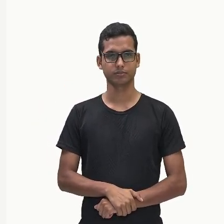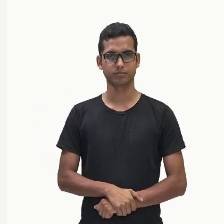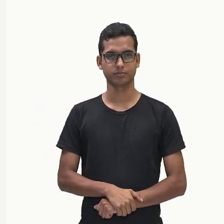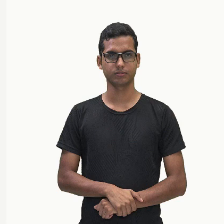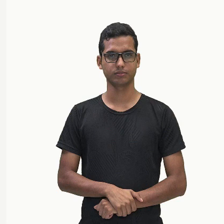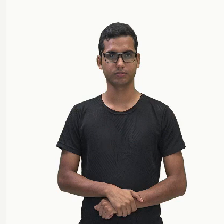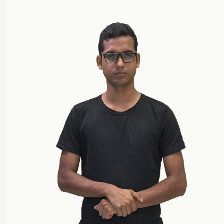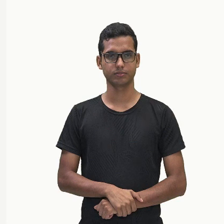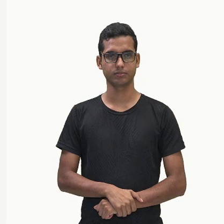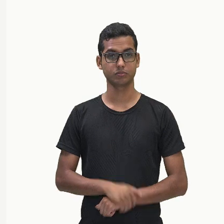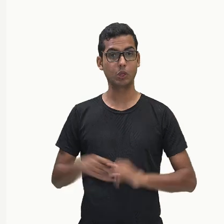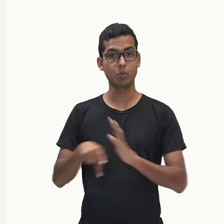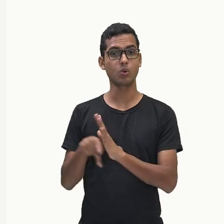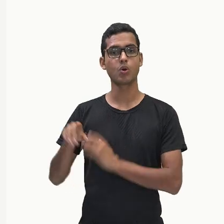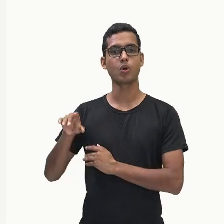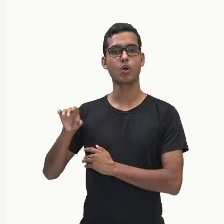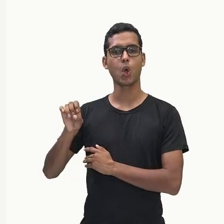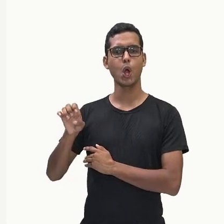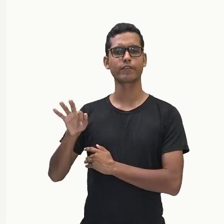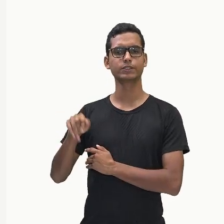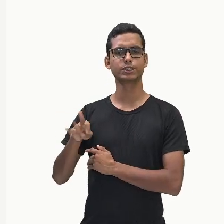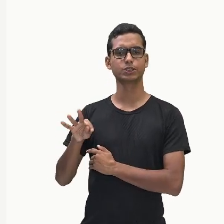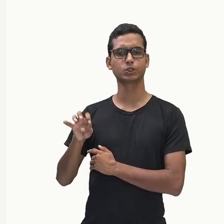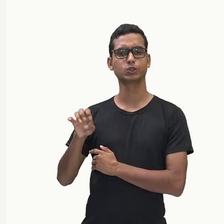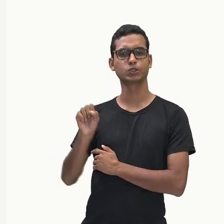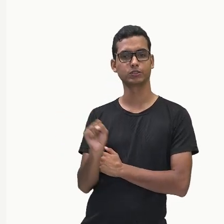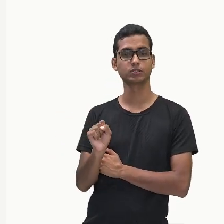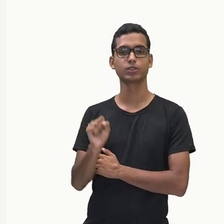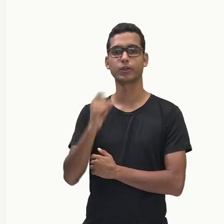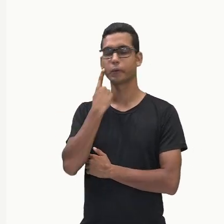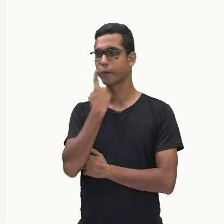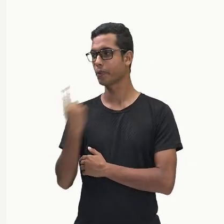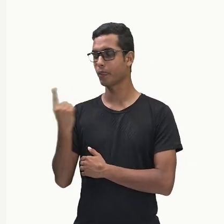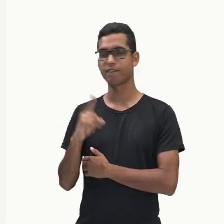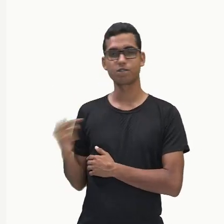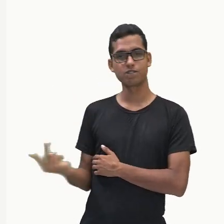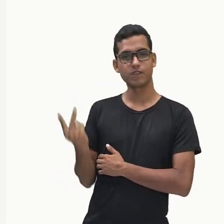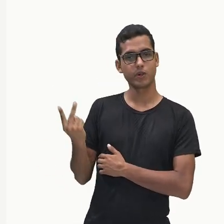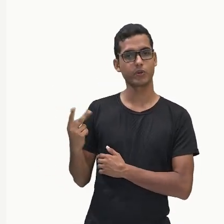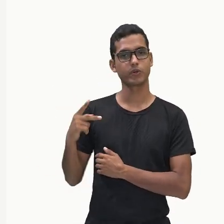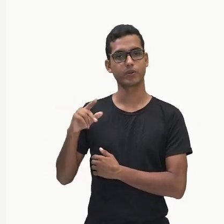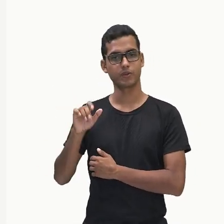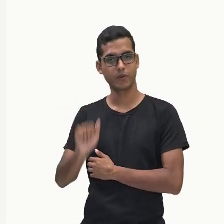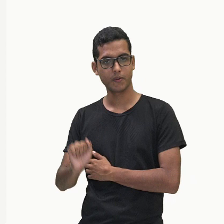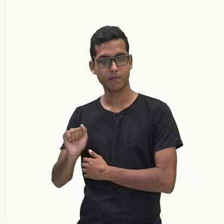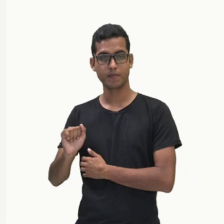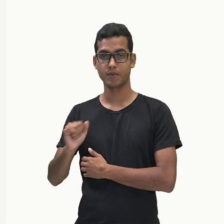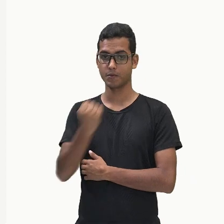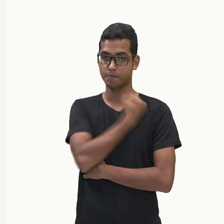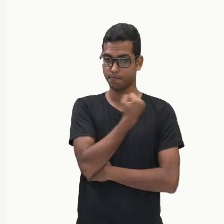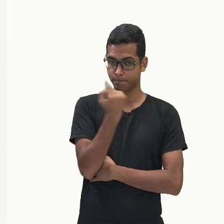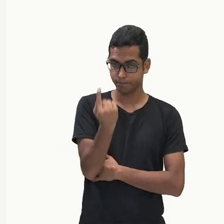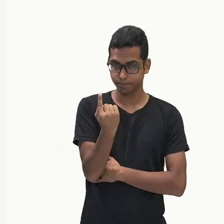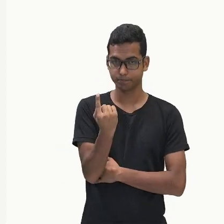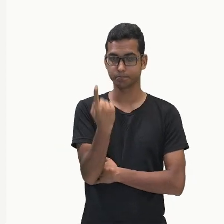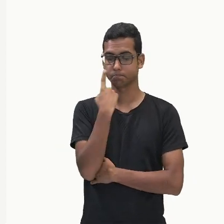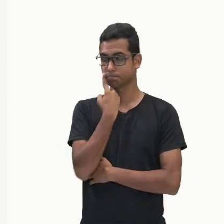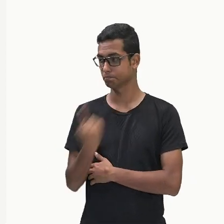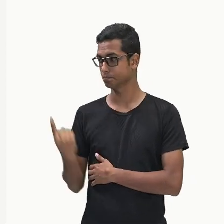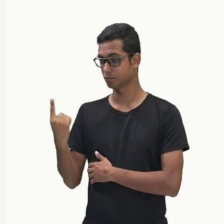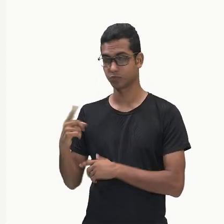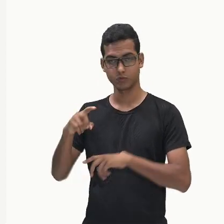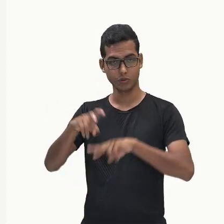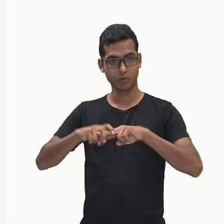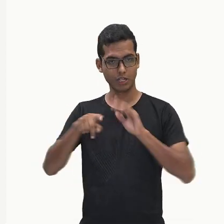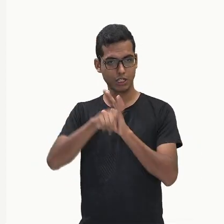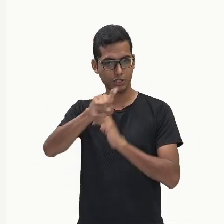os nossos coeficientes, né? Se a gente for identificar aqui os coeficientes, o valor de A vai ser 1, né? Quem está acompanhando aqui o x ao cubo,